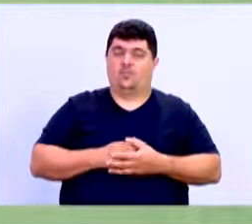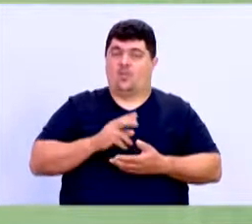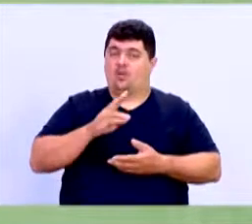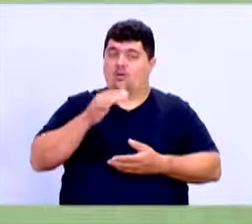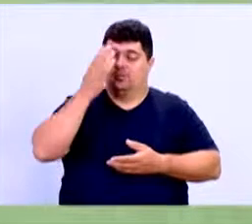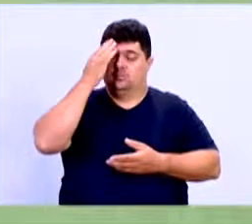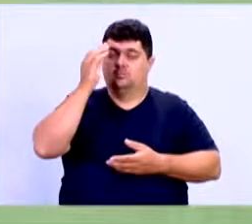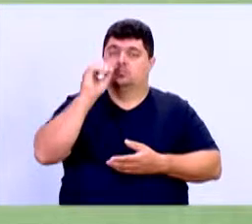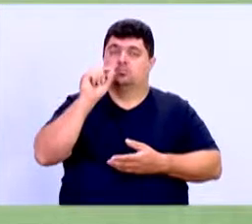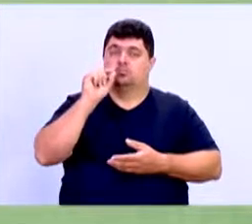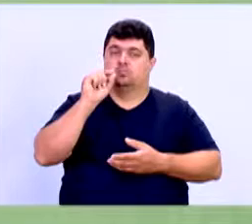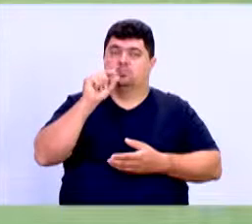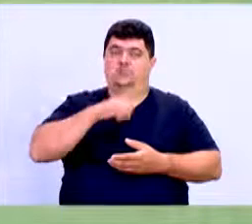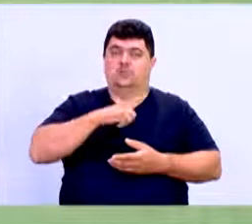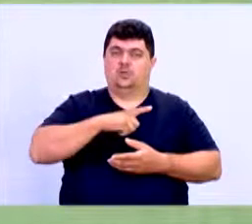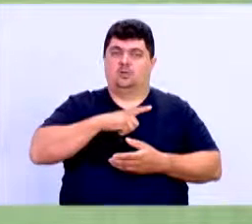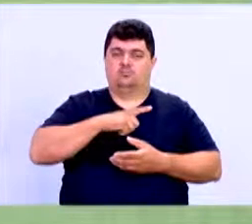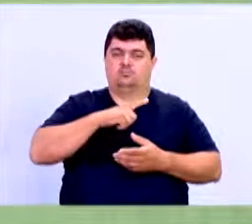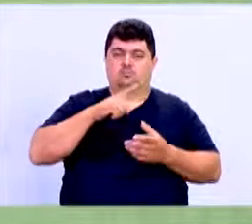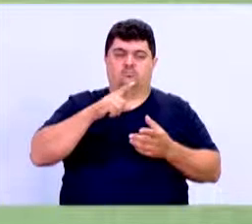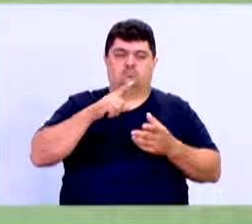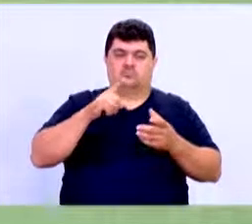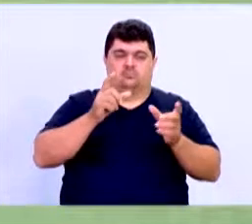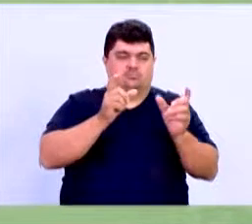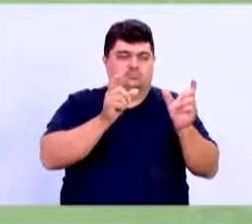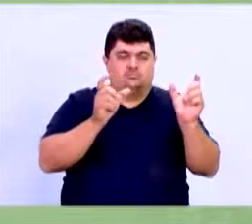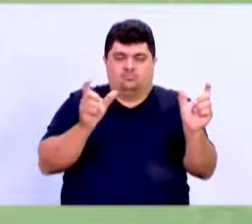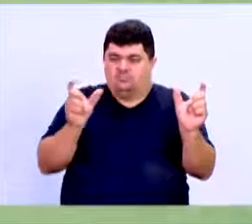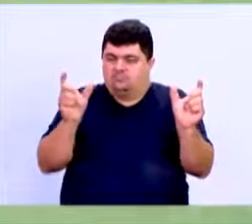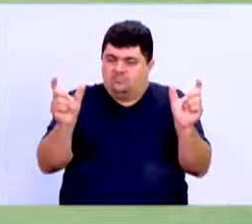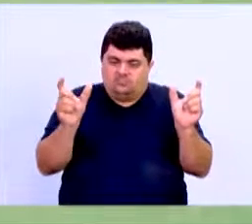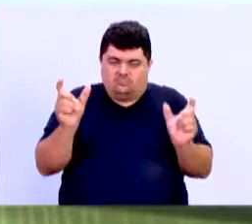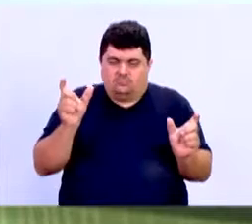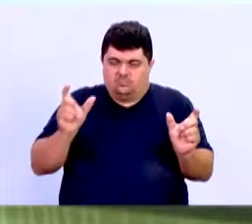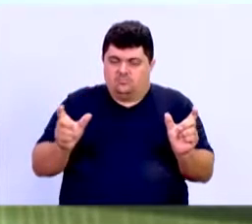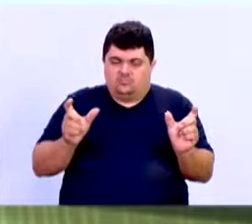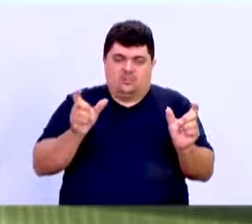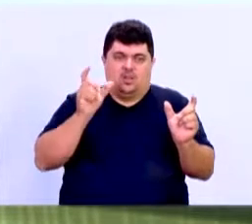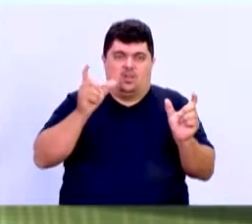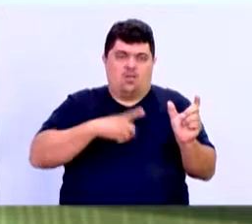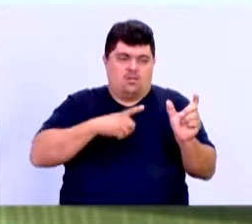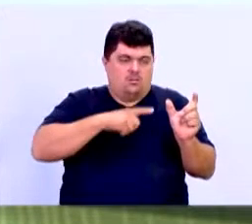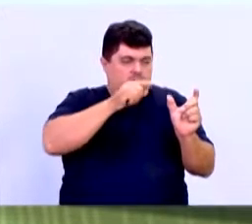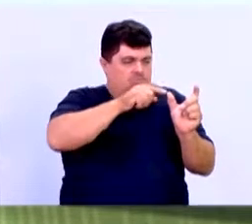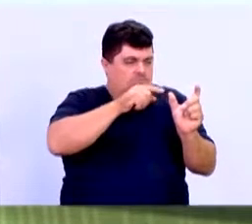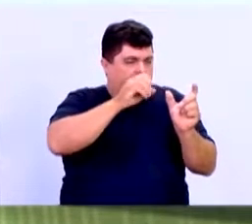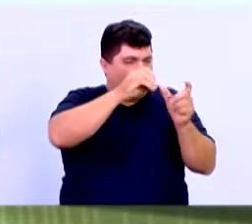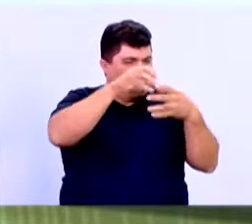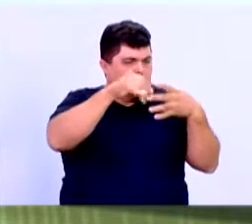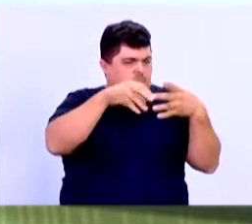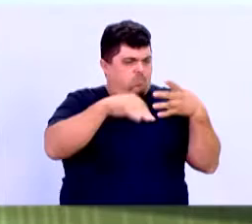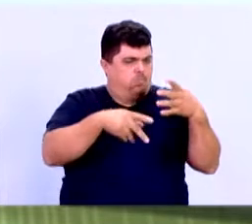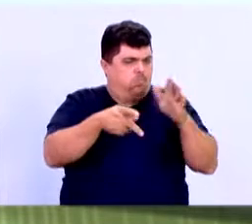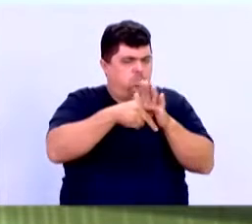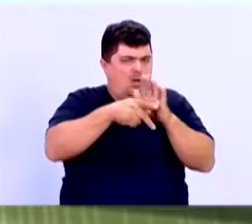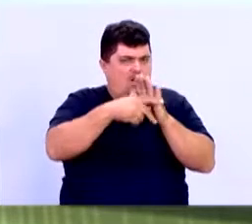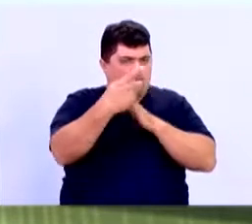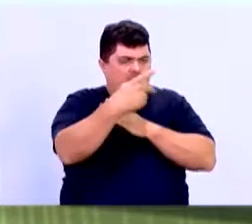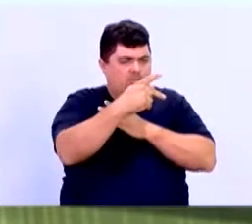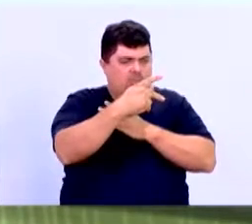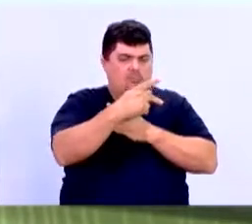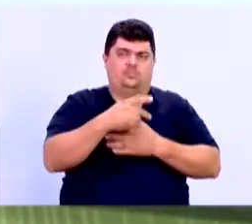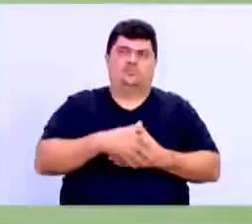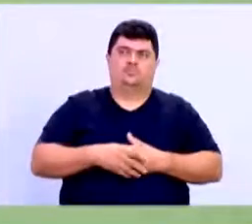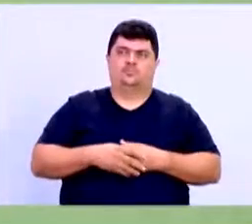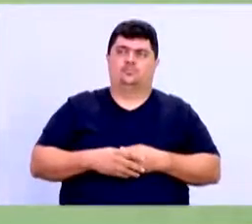que nós temos entidades, essas entidades têm características, que são os atributos, a gente vai entender o que é e o tipo de relacionamento que existe entre